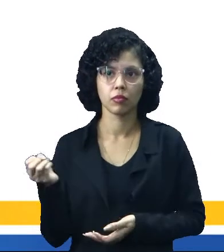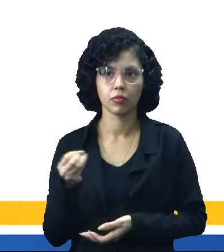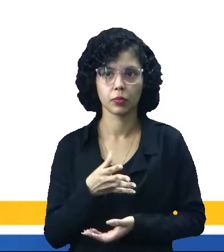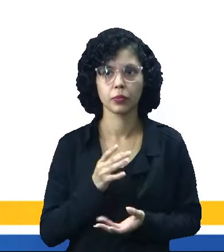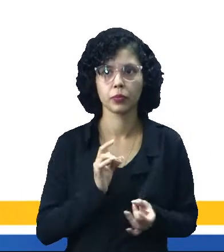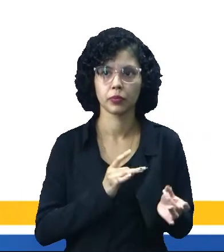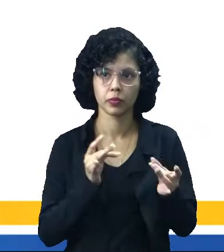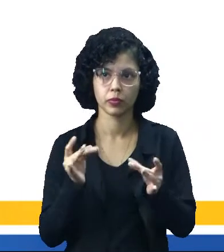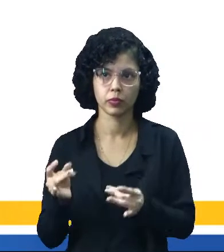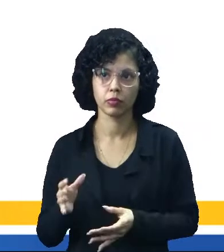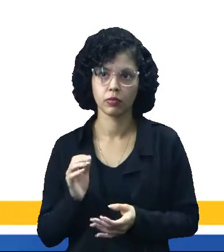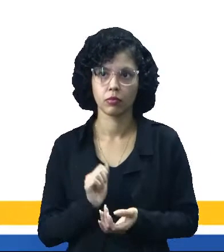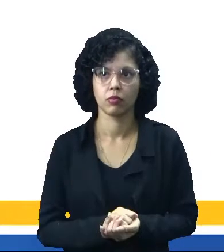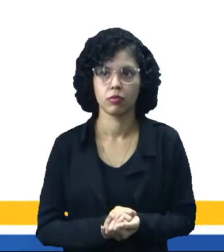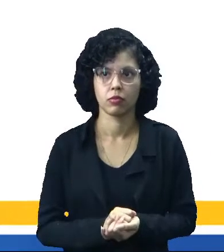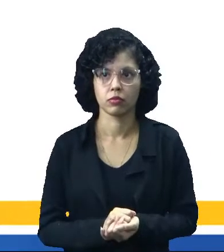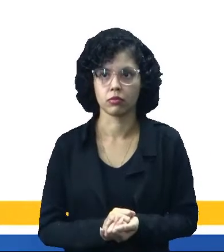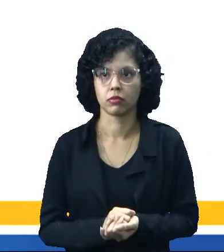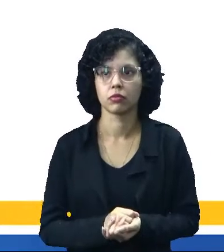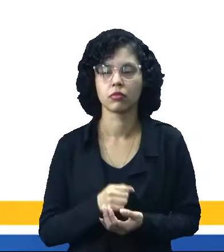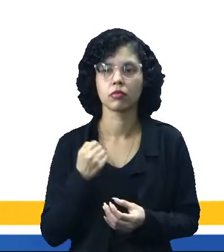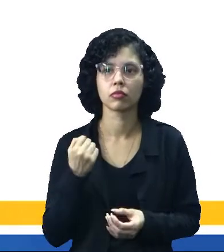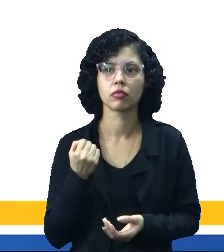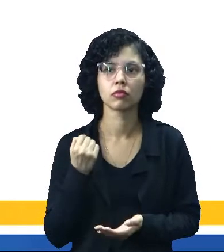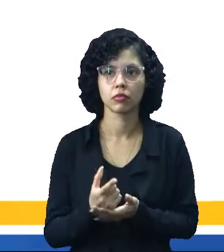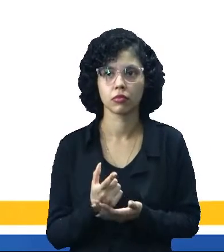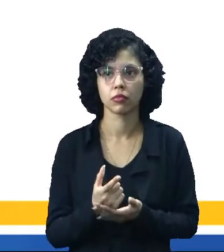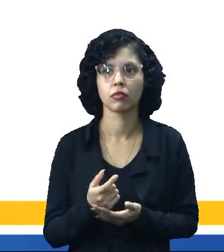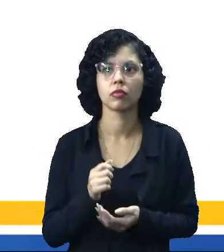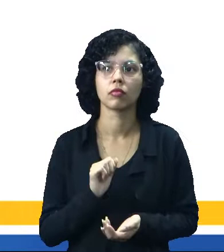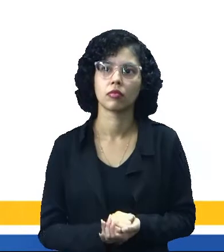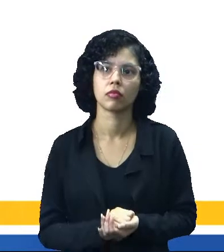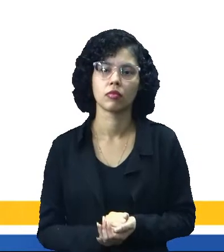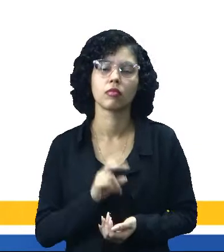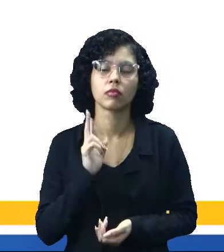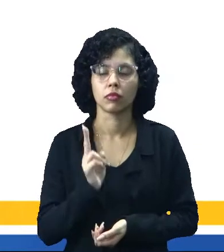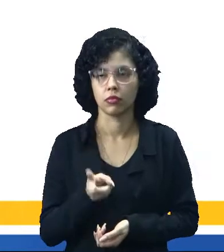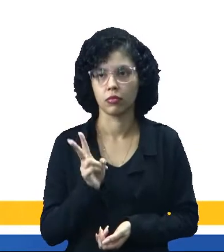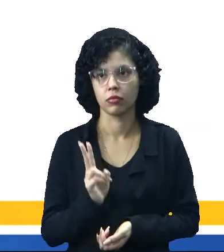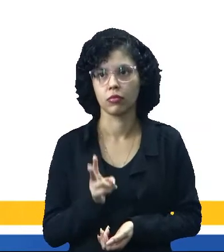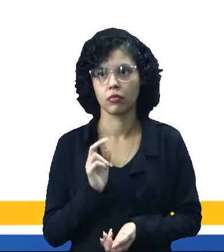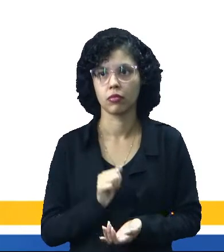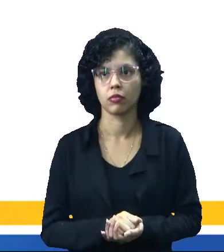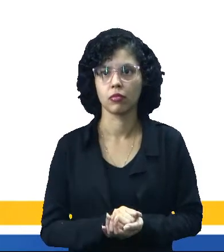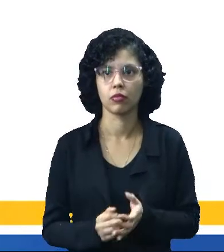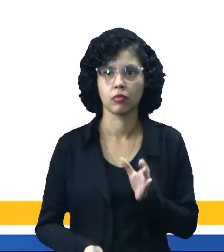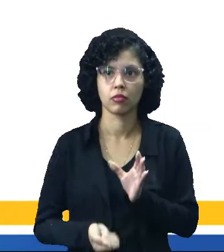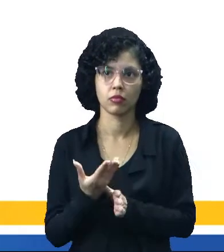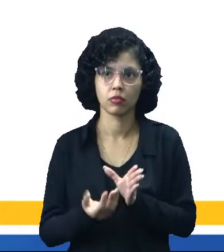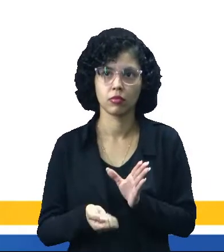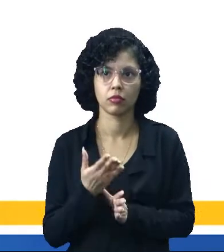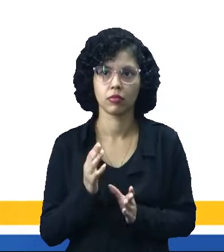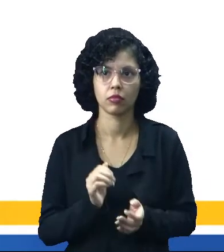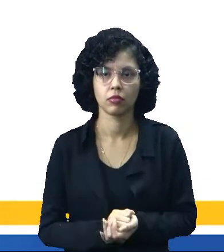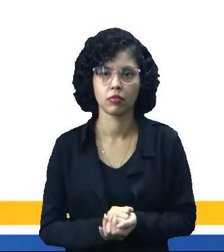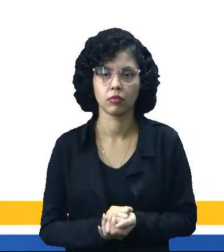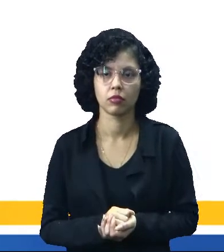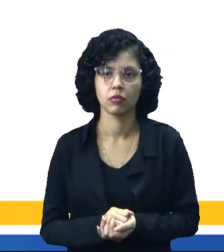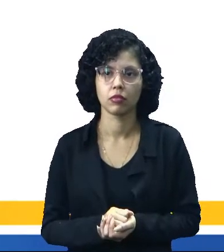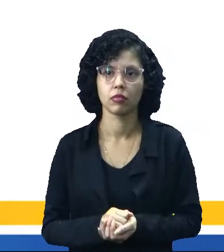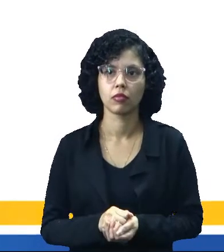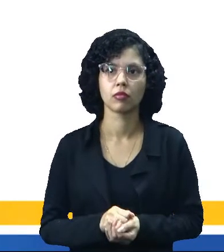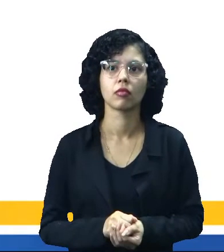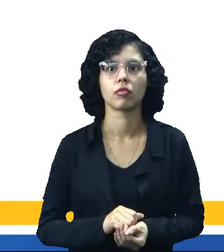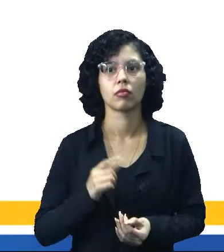novas mercadorias, os consumidores gastam dinheiro rotativamente na aquisição de produtos e serviços